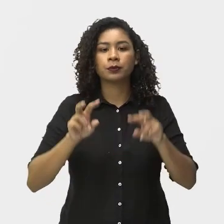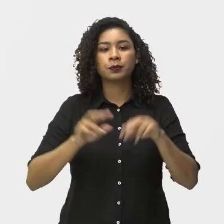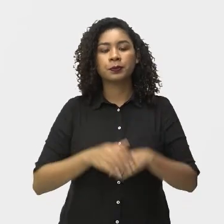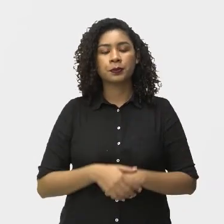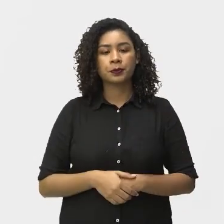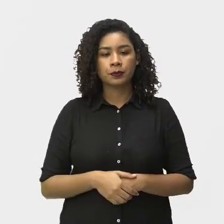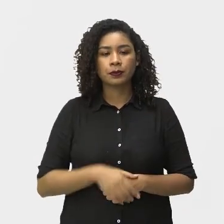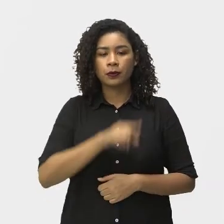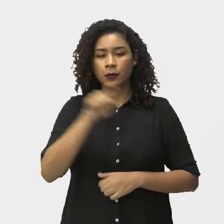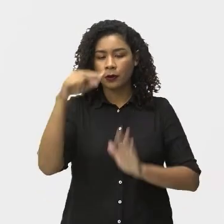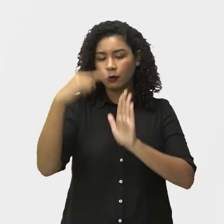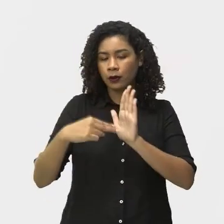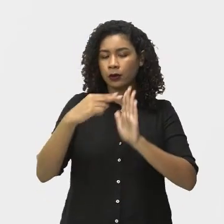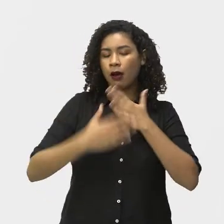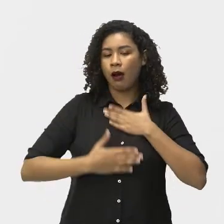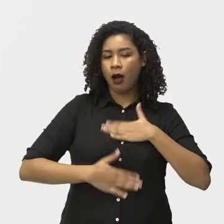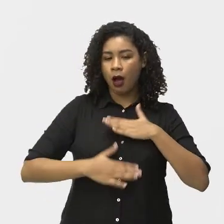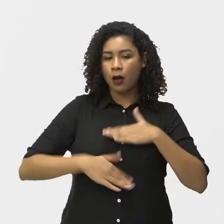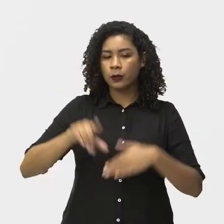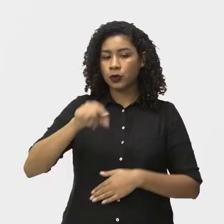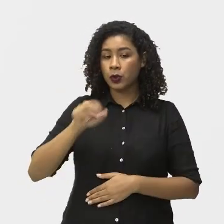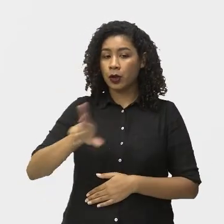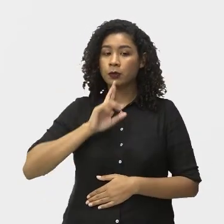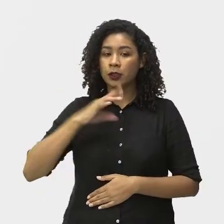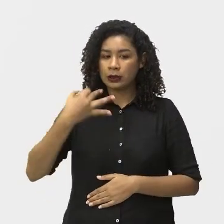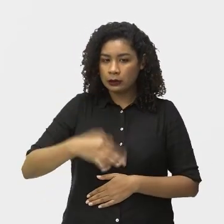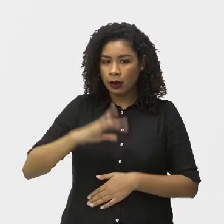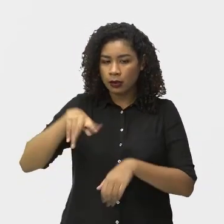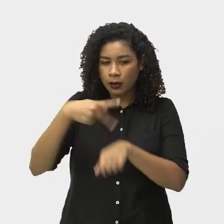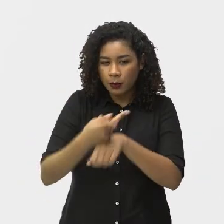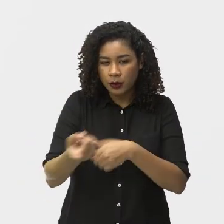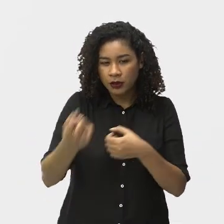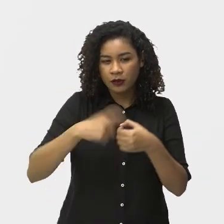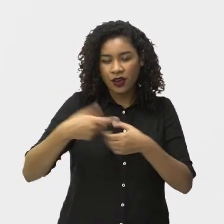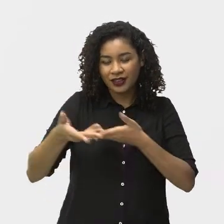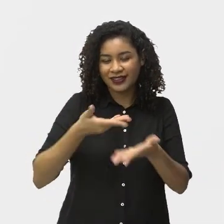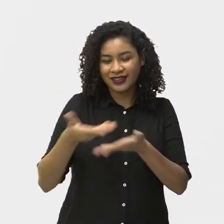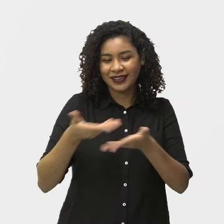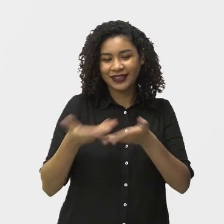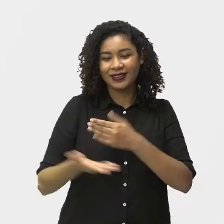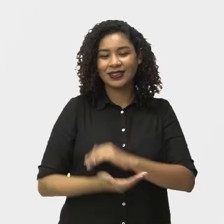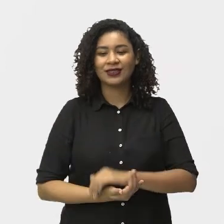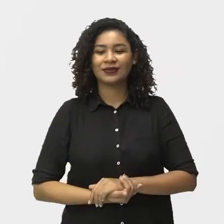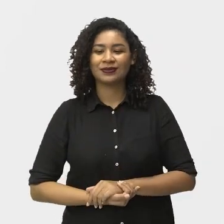sistema genital. Deem uma lida com calma, marca a resposta correta e já a gente retorna para interagir.